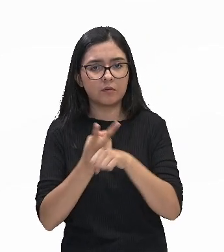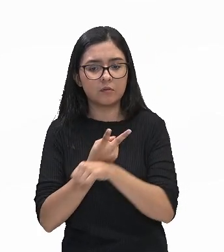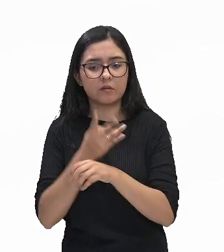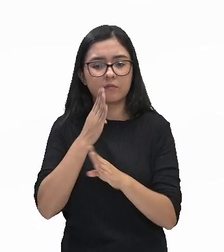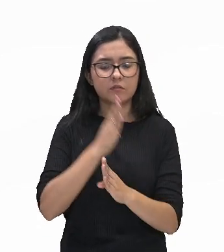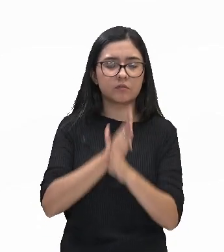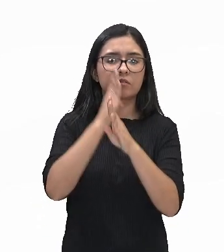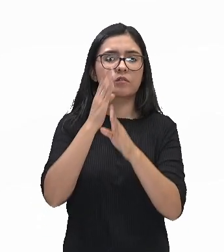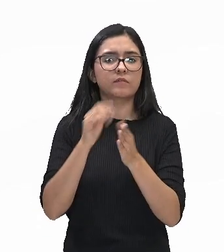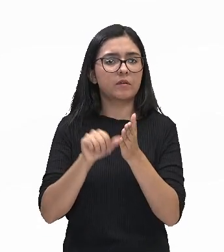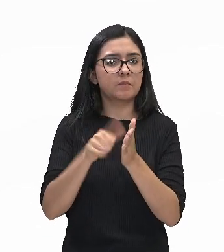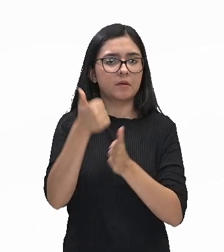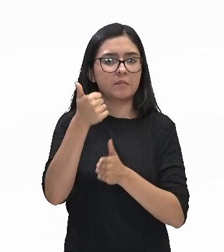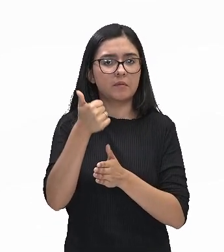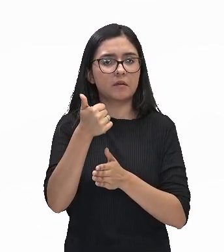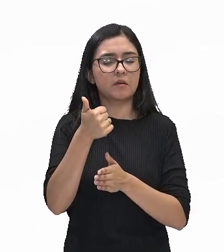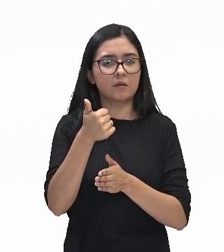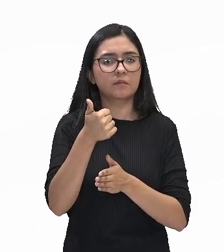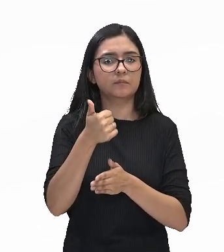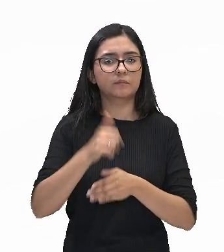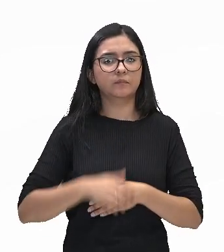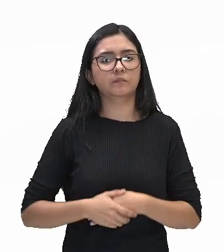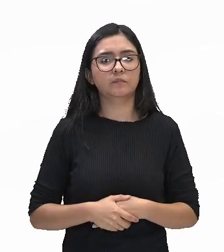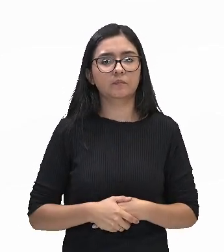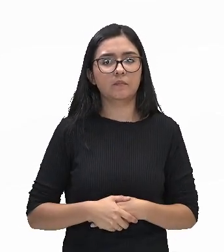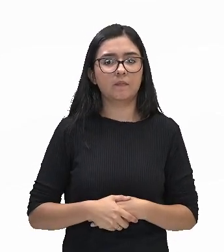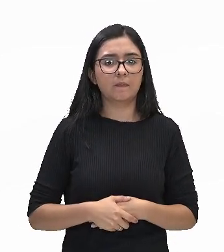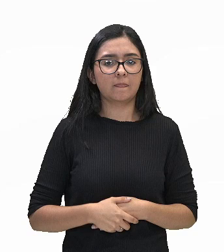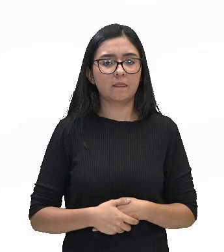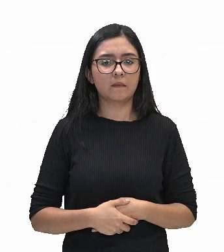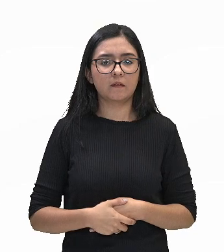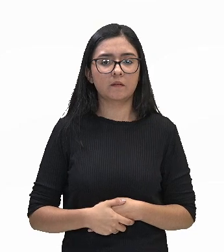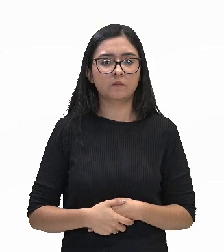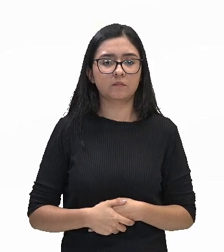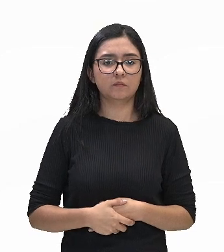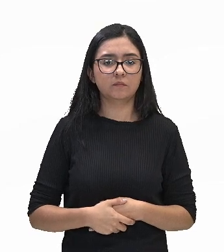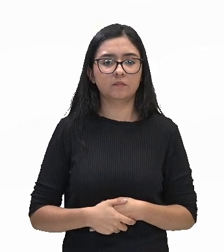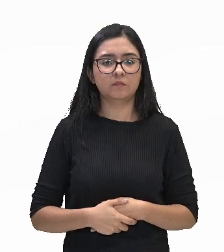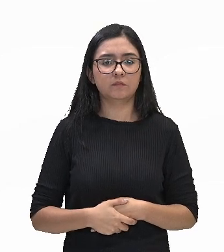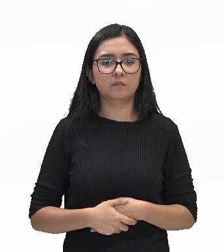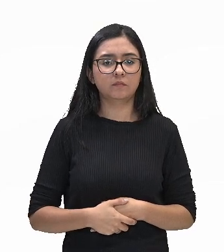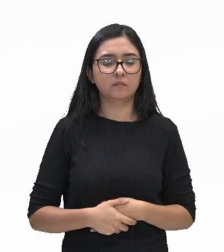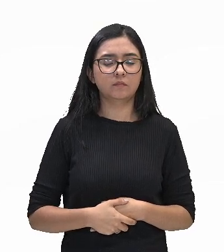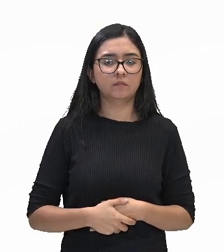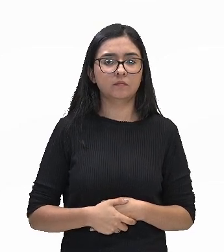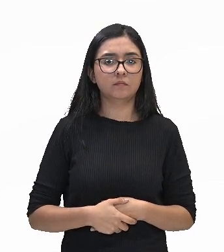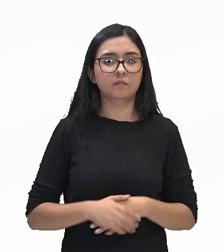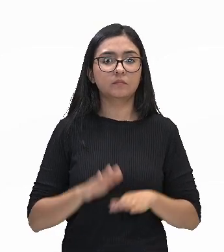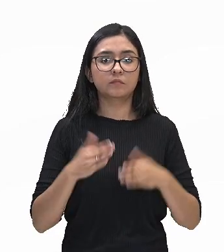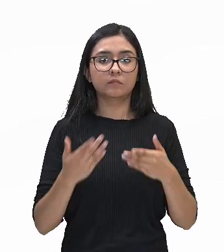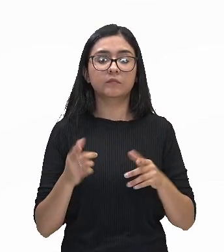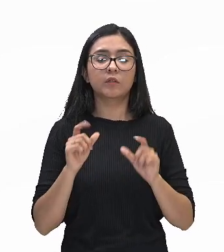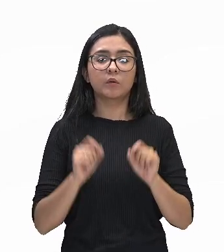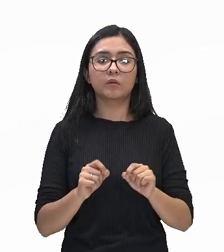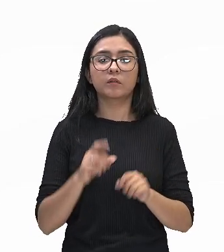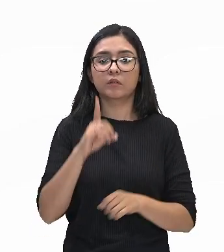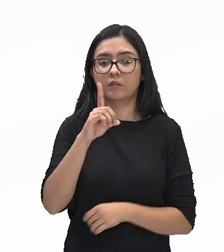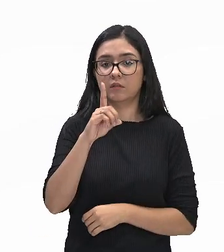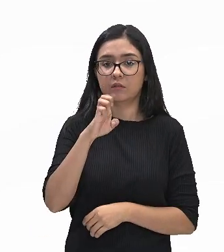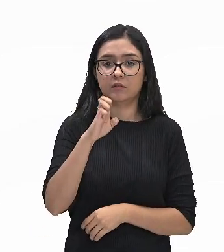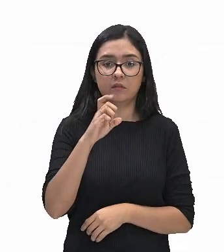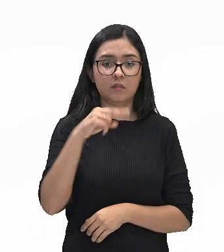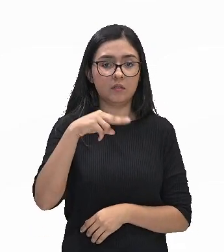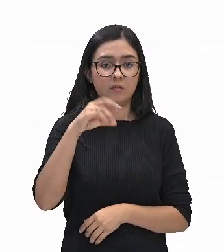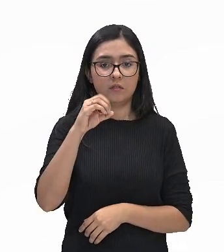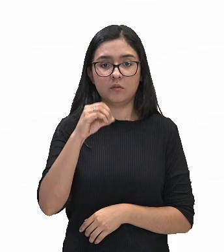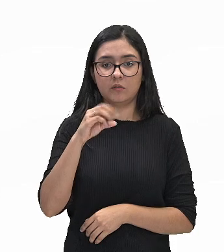ser a primeira que você vai encontrar, que a gente diz dicionarizada. Então, denotativa começa com D e